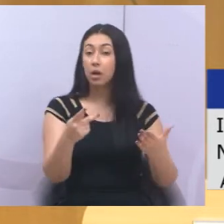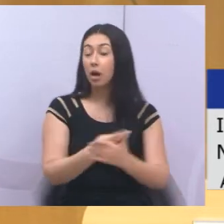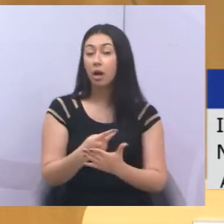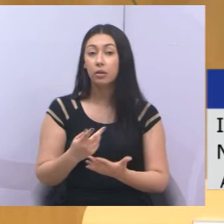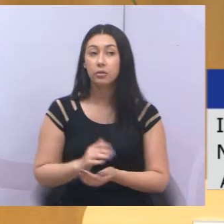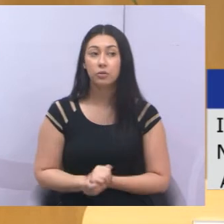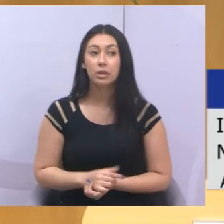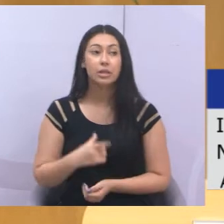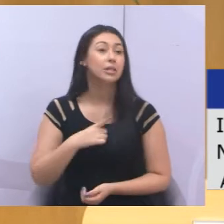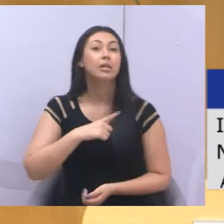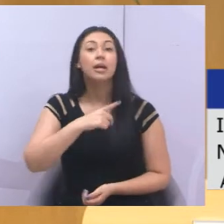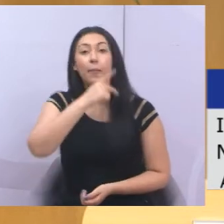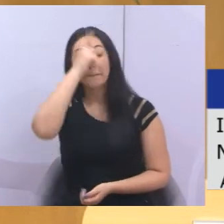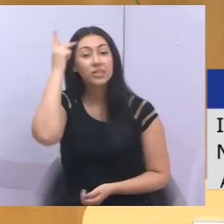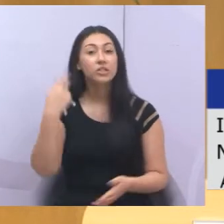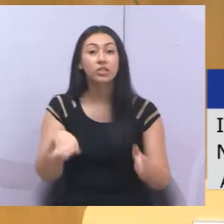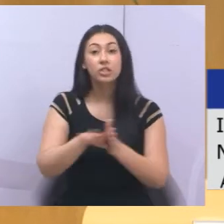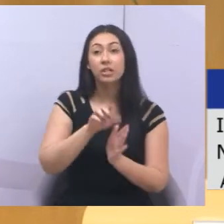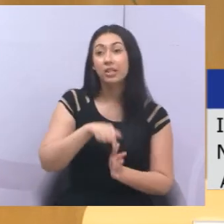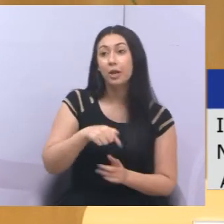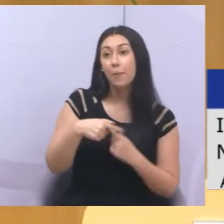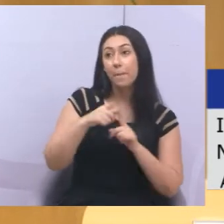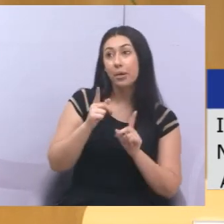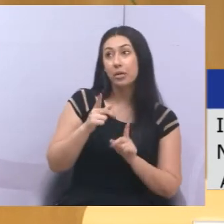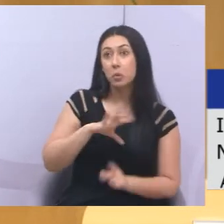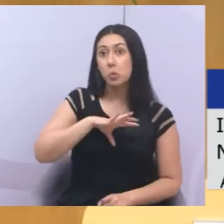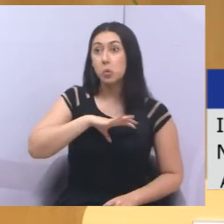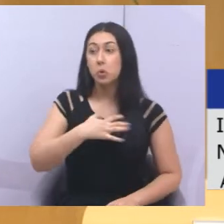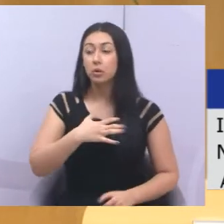E tem gente que vem aqui e não tem coragem de falar.